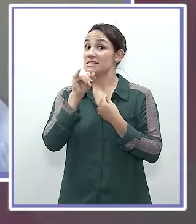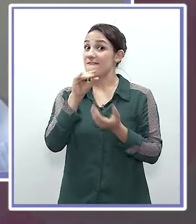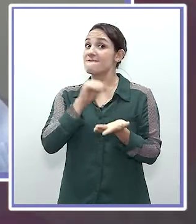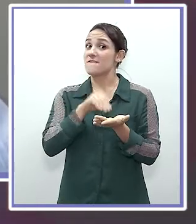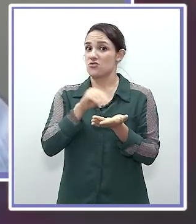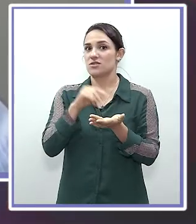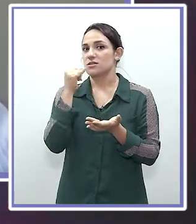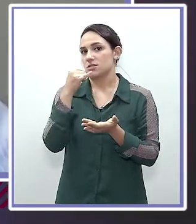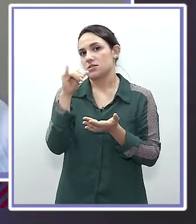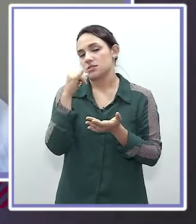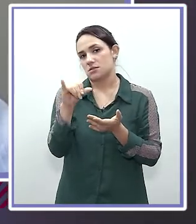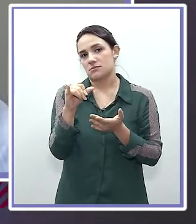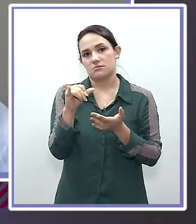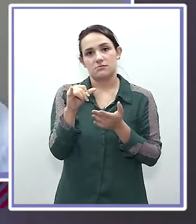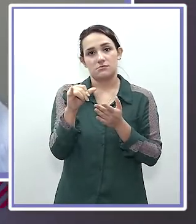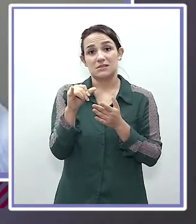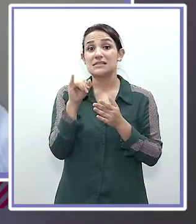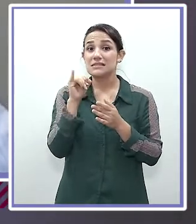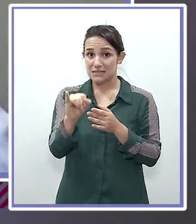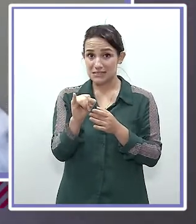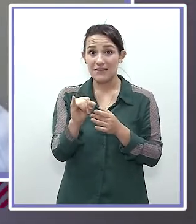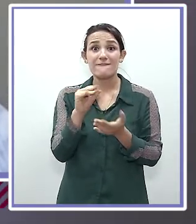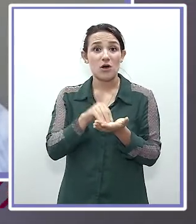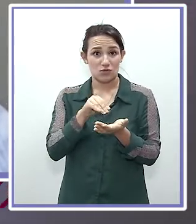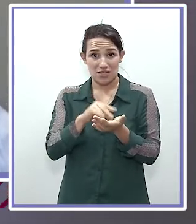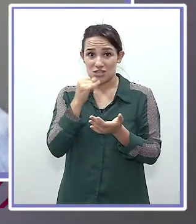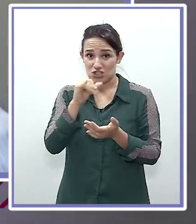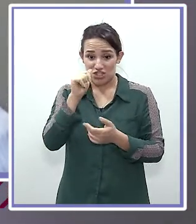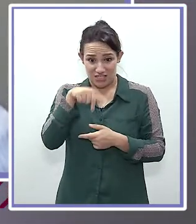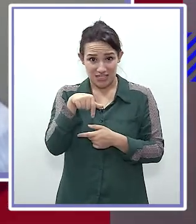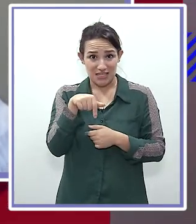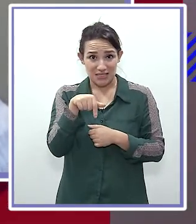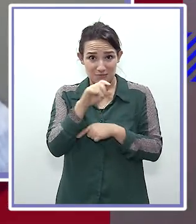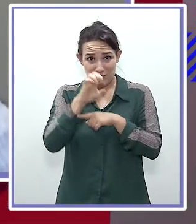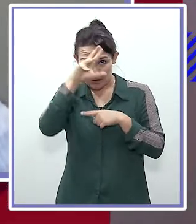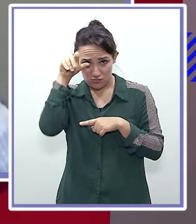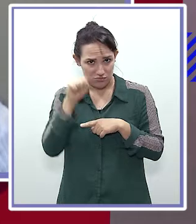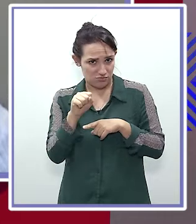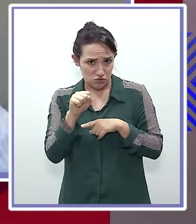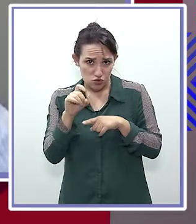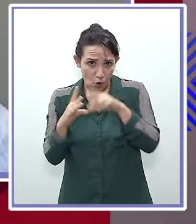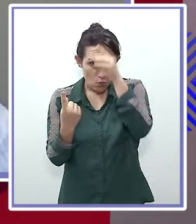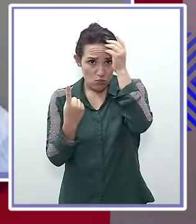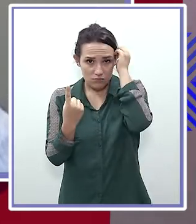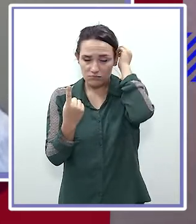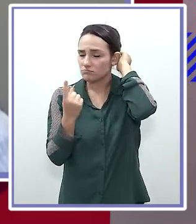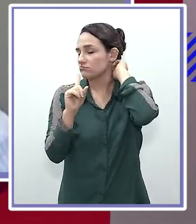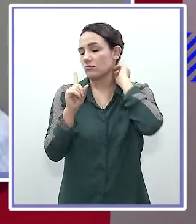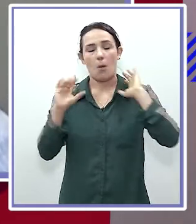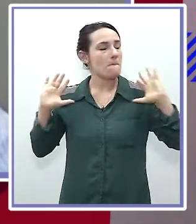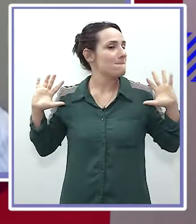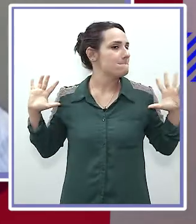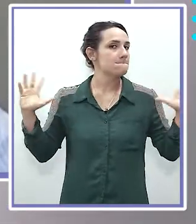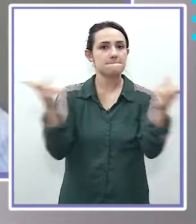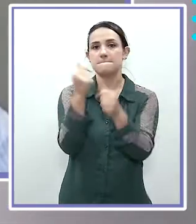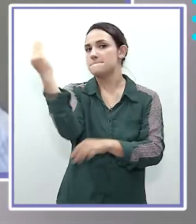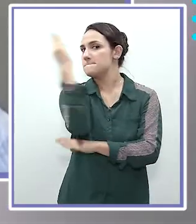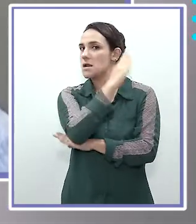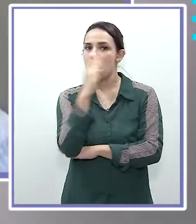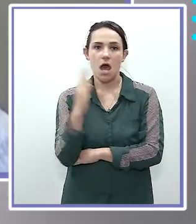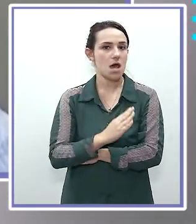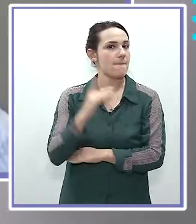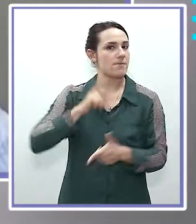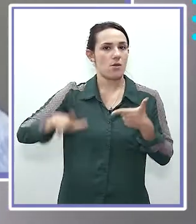se formos afetados, seremos todos nós. O país todo será afetado por esse problema. Não vai ser